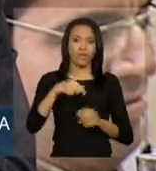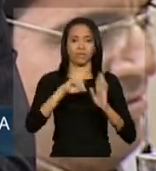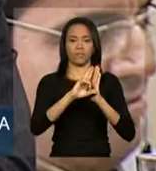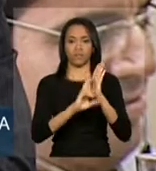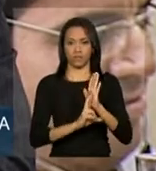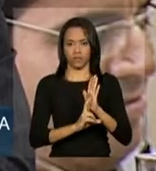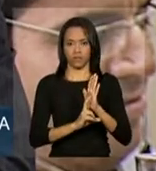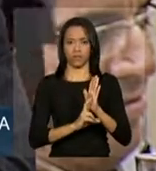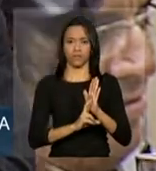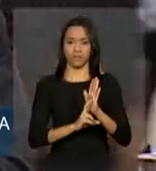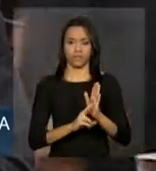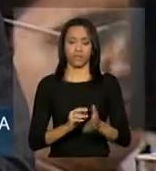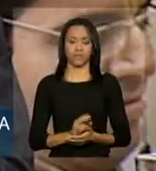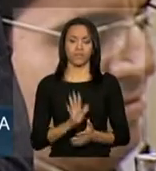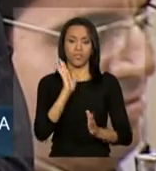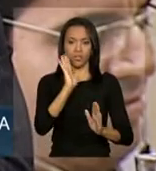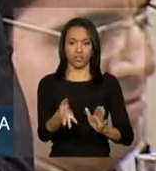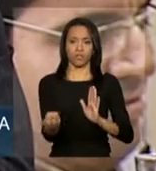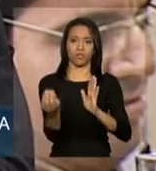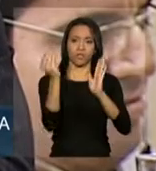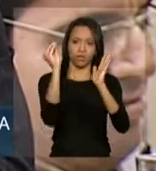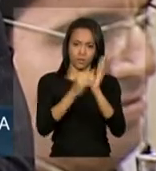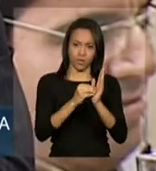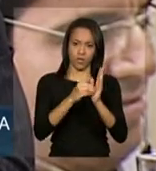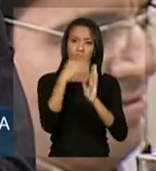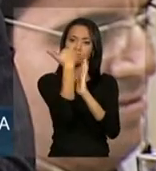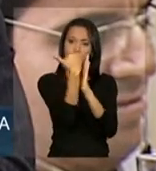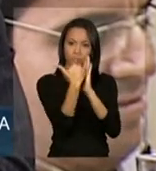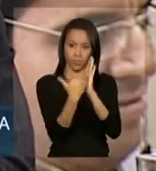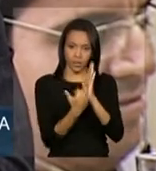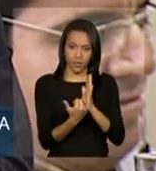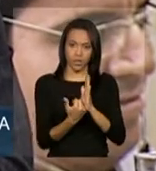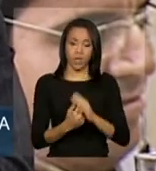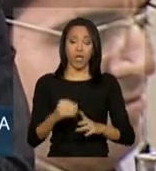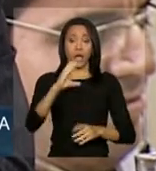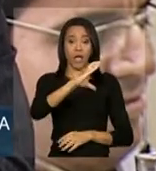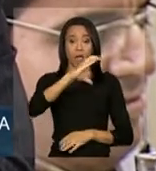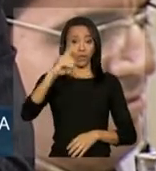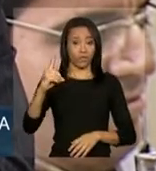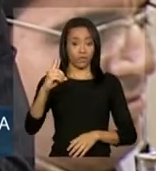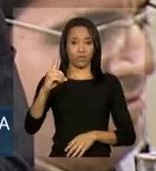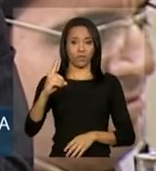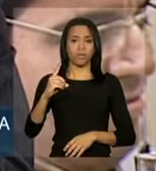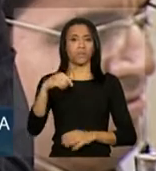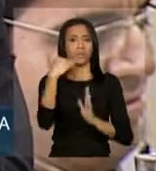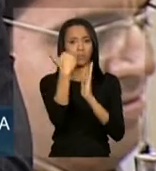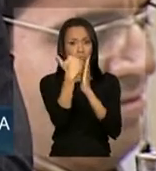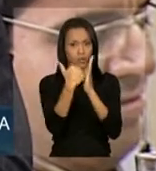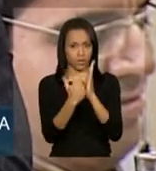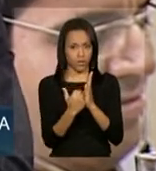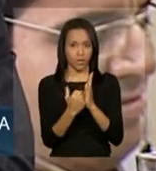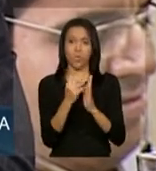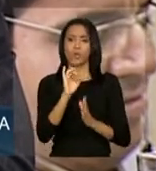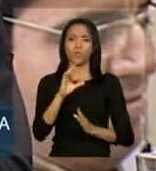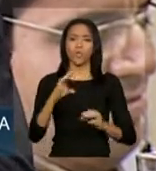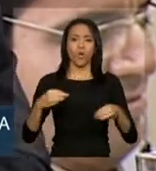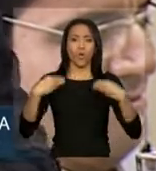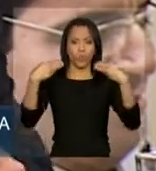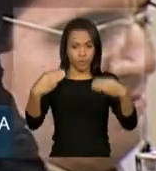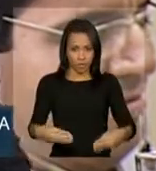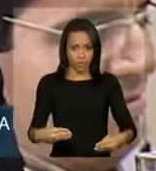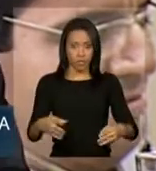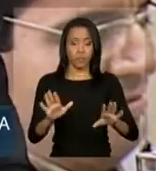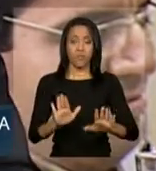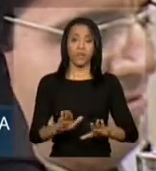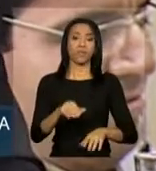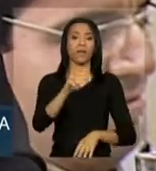eh estabelecido no programa né a coordenação eh do do programa envolvendo não só o Ministério da Saúde mas a própria